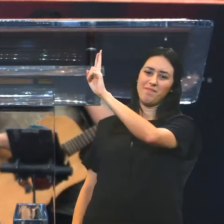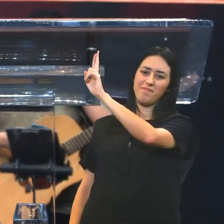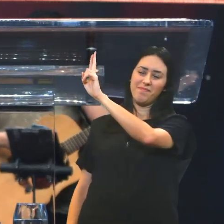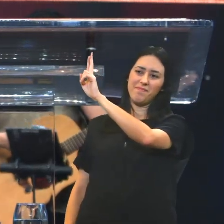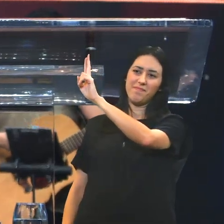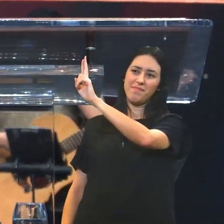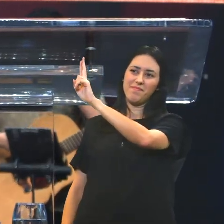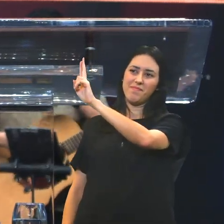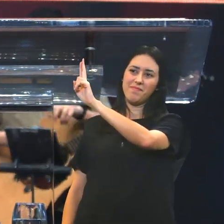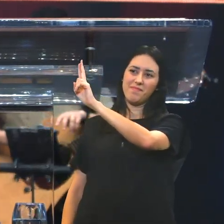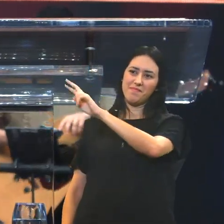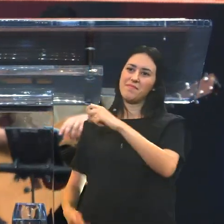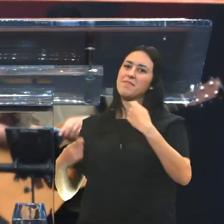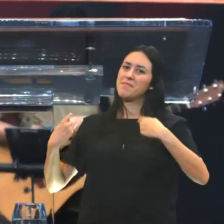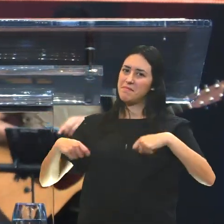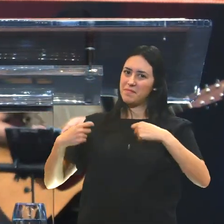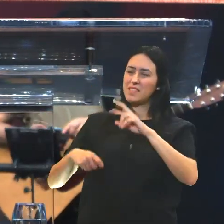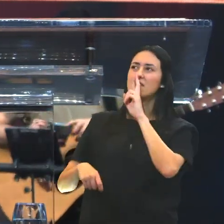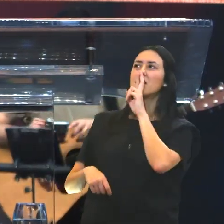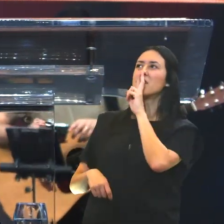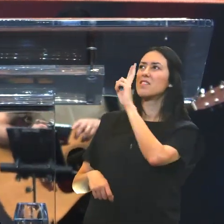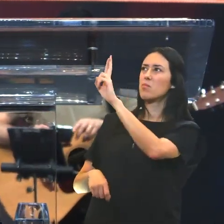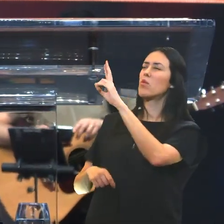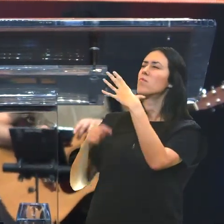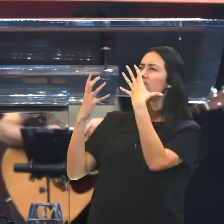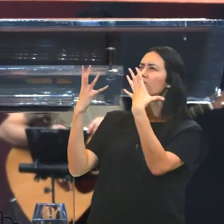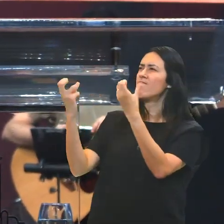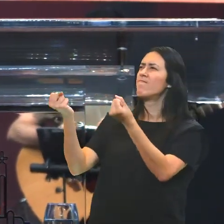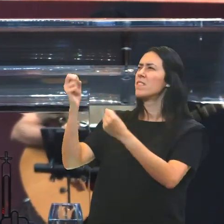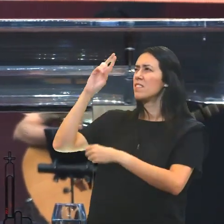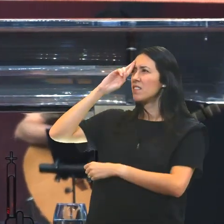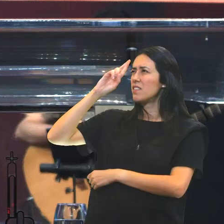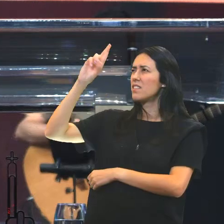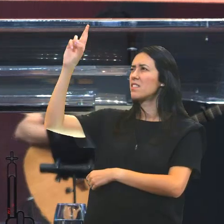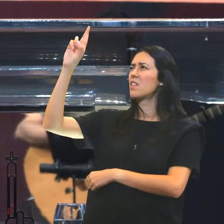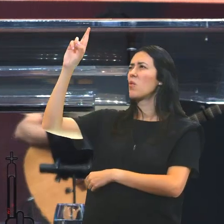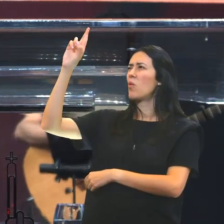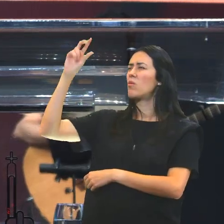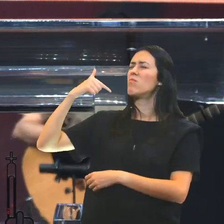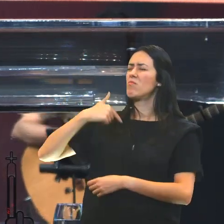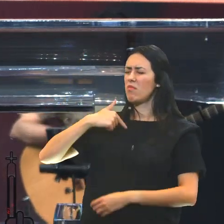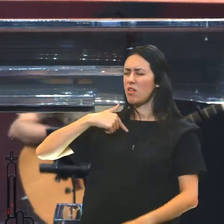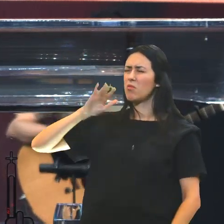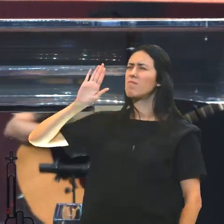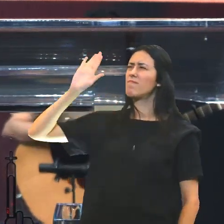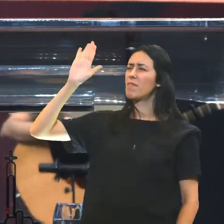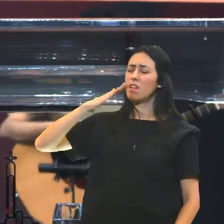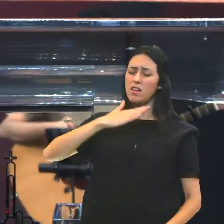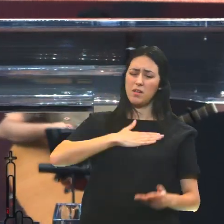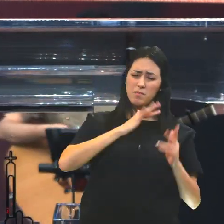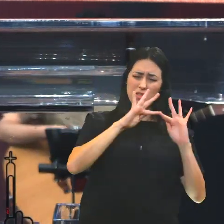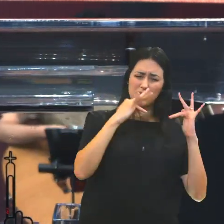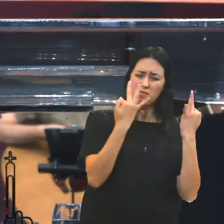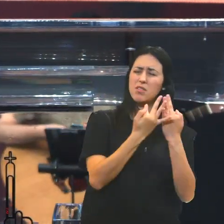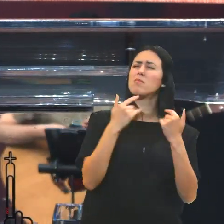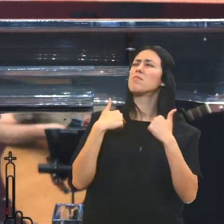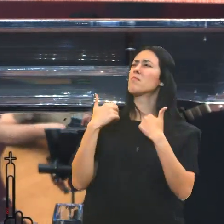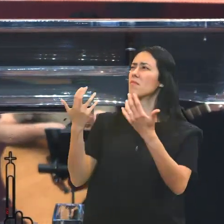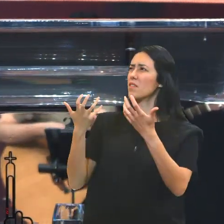a essa ação de Deus para dizer: Senhor, sou eu. É a minha casa, sim, eu